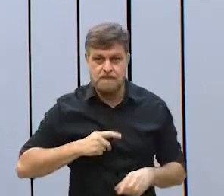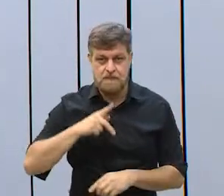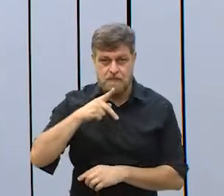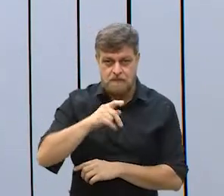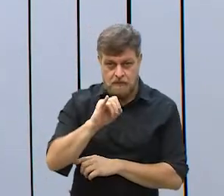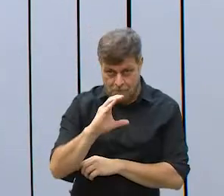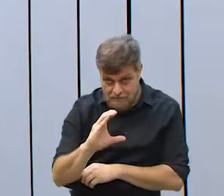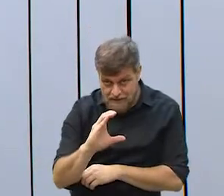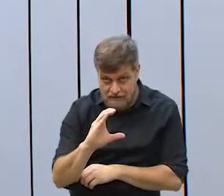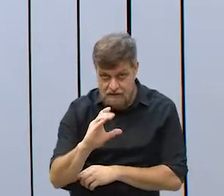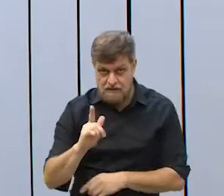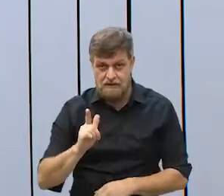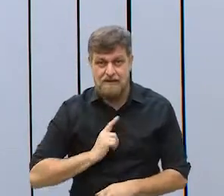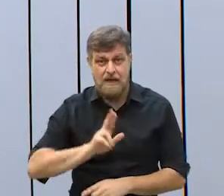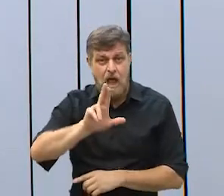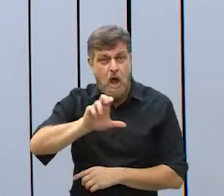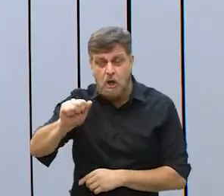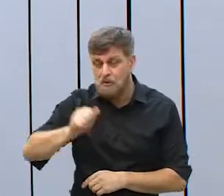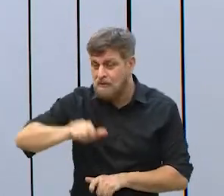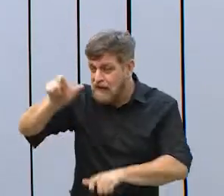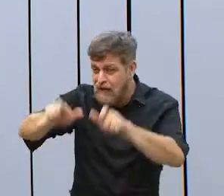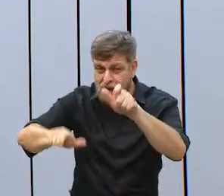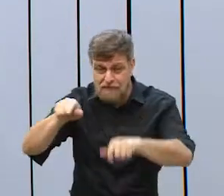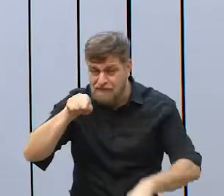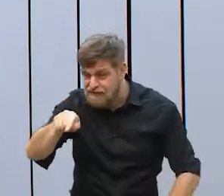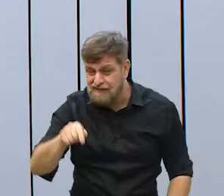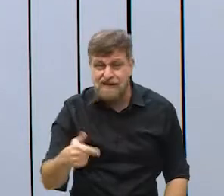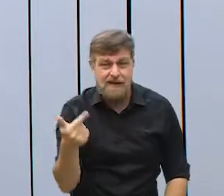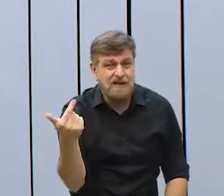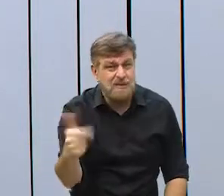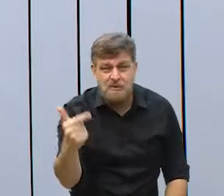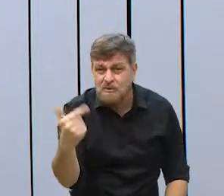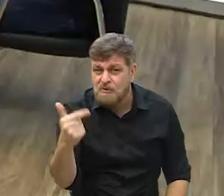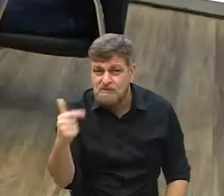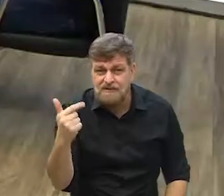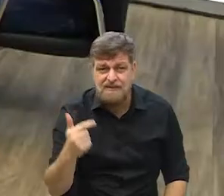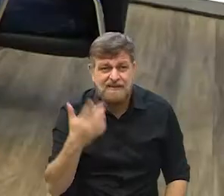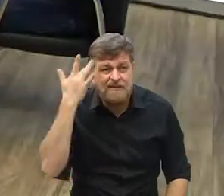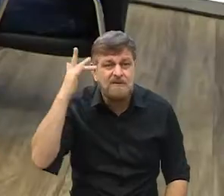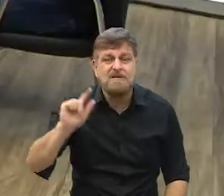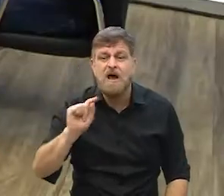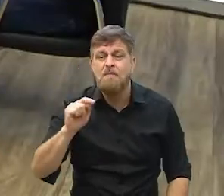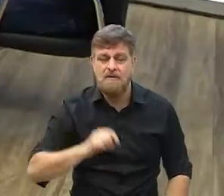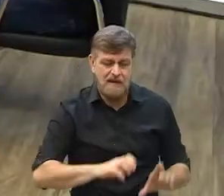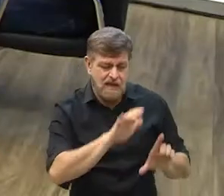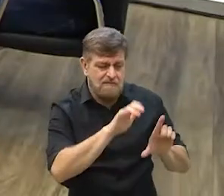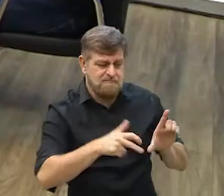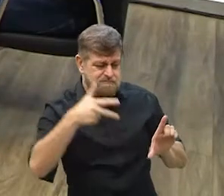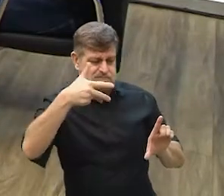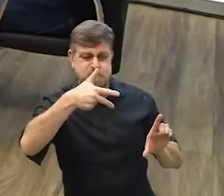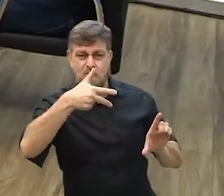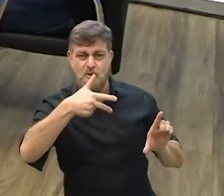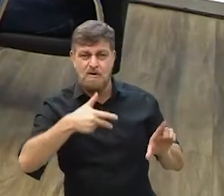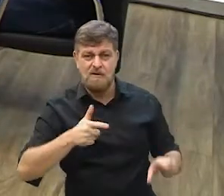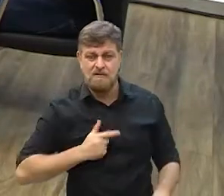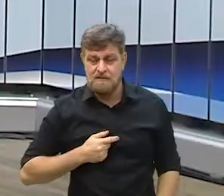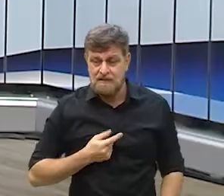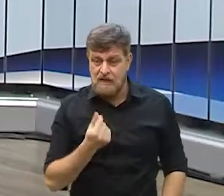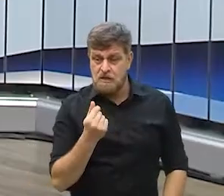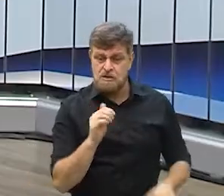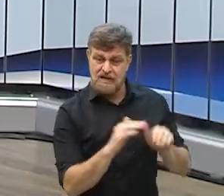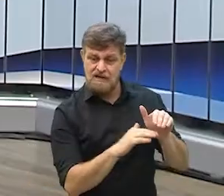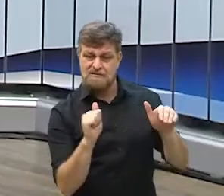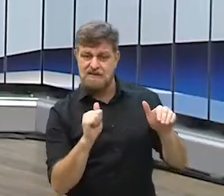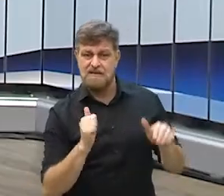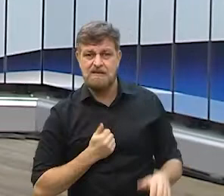PicPay. Nunca ninguém na vida daquele pessoal nem sabe o que é o QR Code. Claro. Muito menos sacar dinheiro Primeiro via